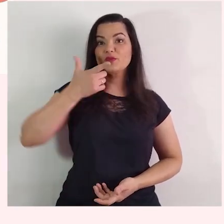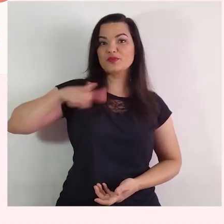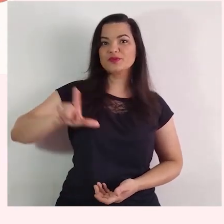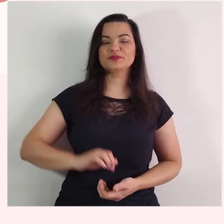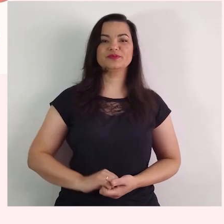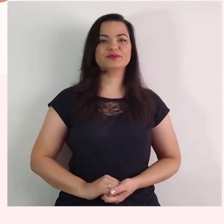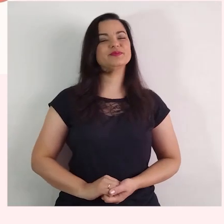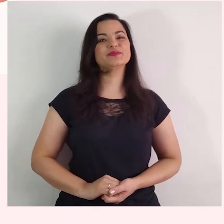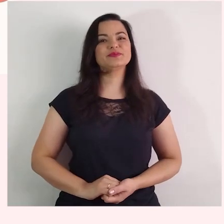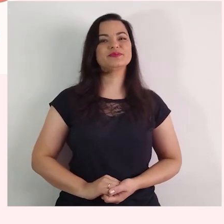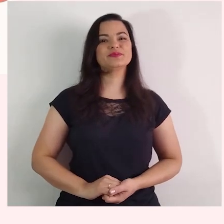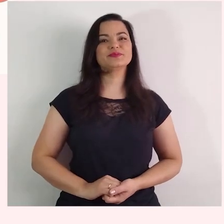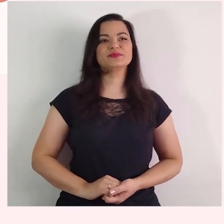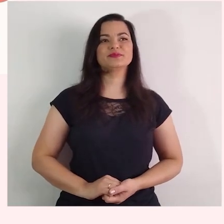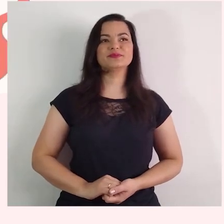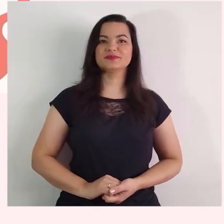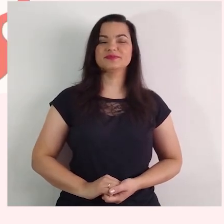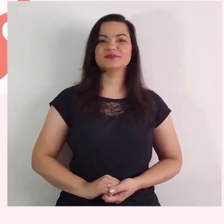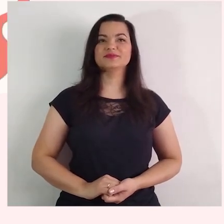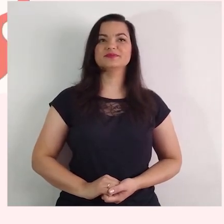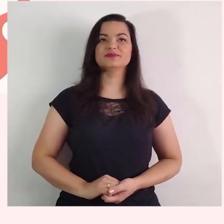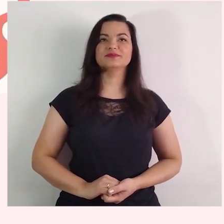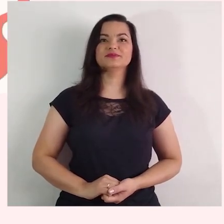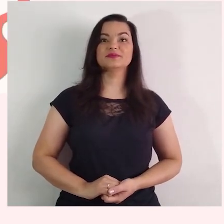Vamos para a próxima carta.